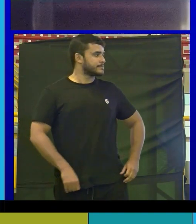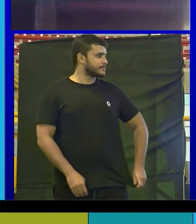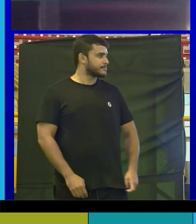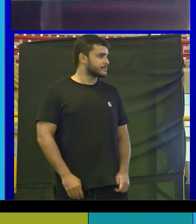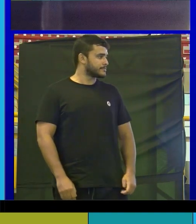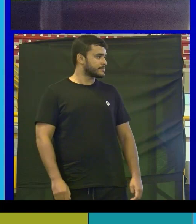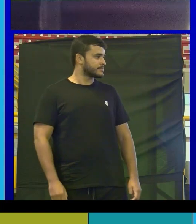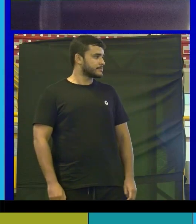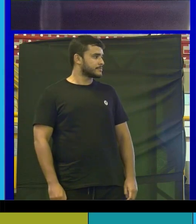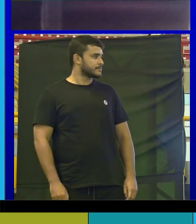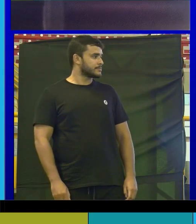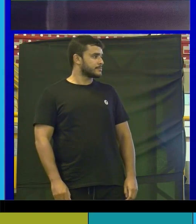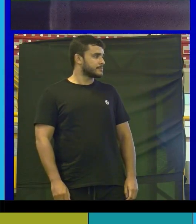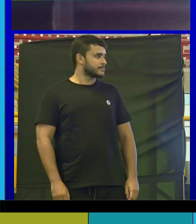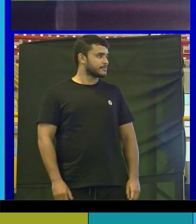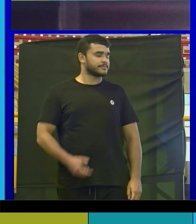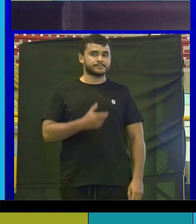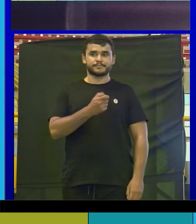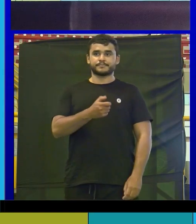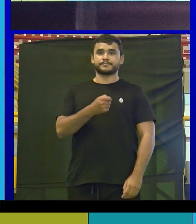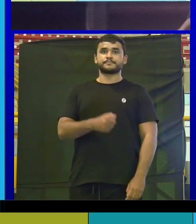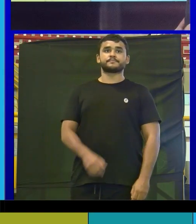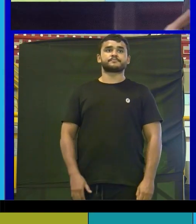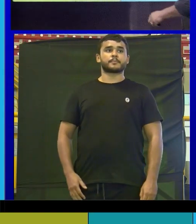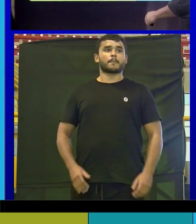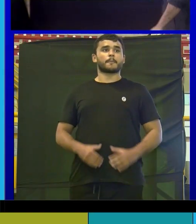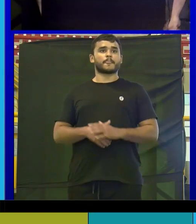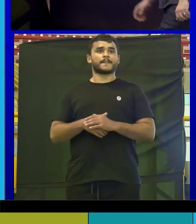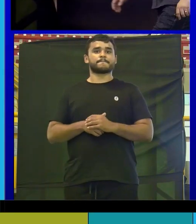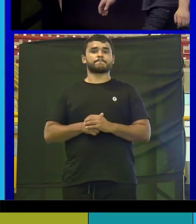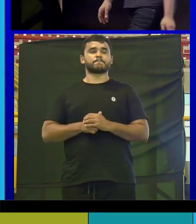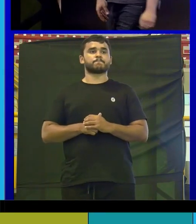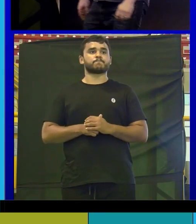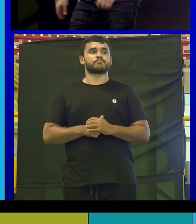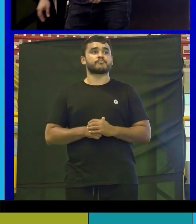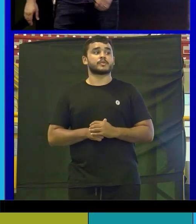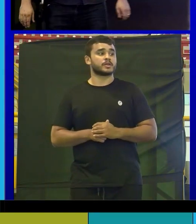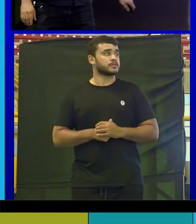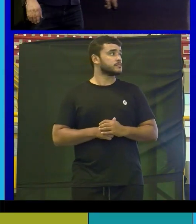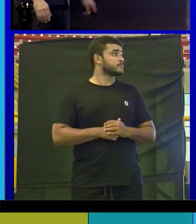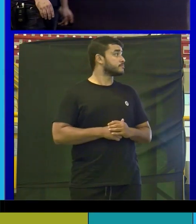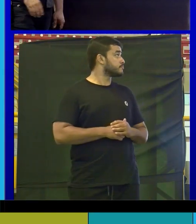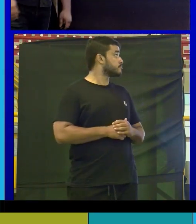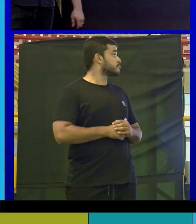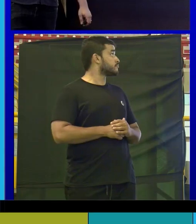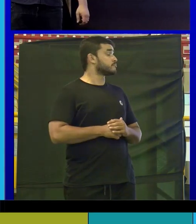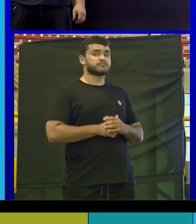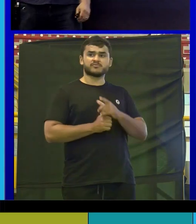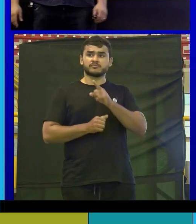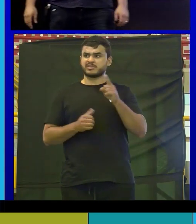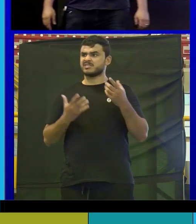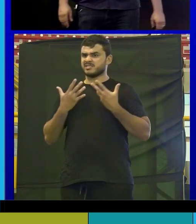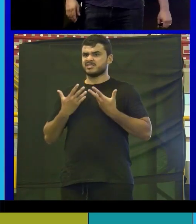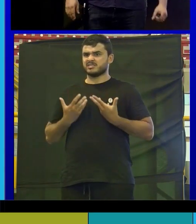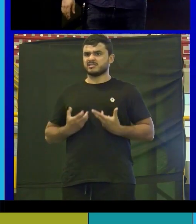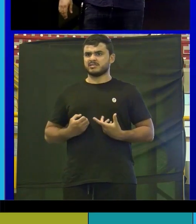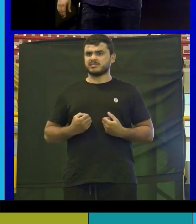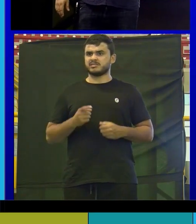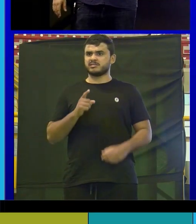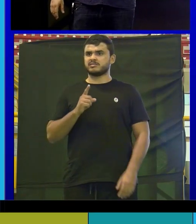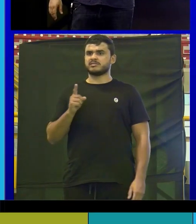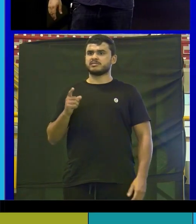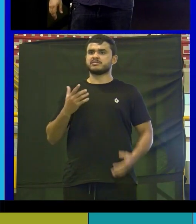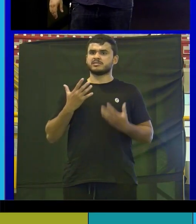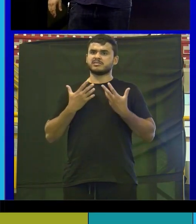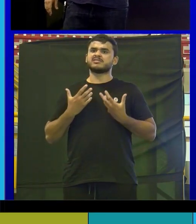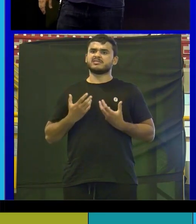microfone é seu, bebê. Esse aqui que é seu. Valeu. Vamos lá, galerinha. Continuando. Vocês estão cansados? Não, ainda